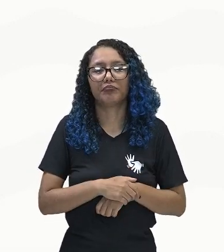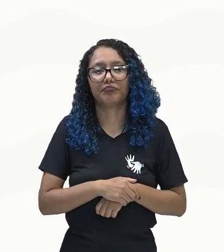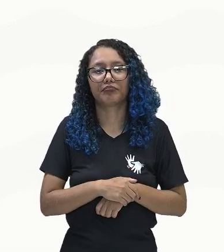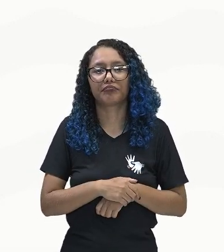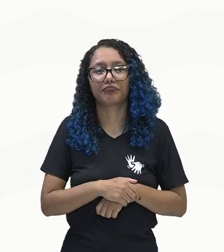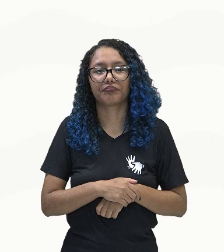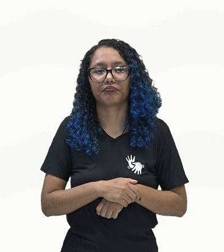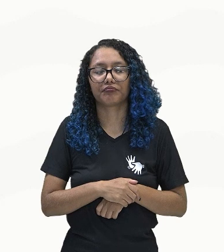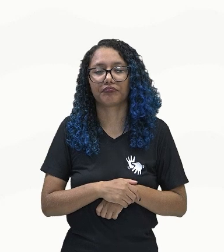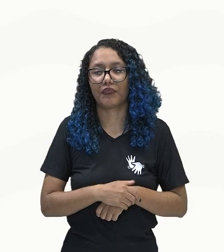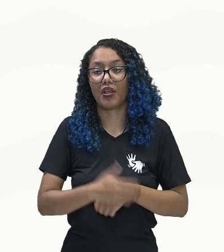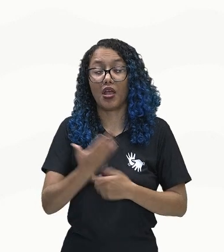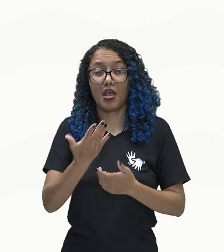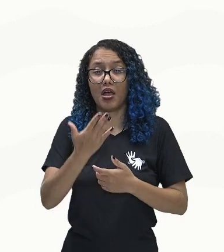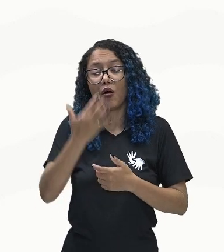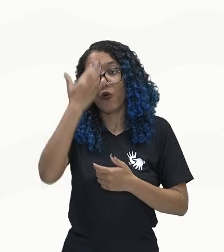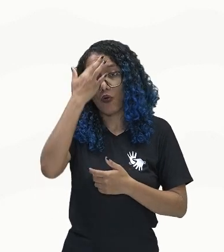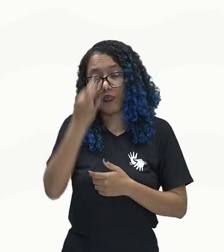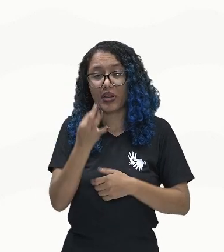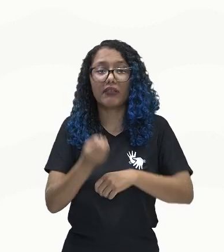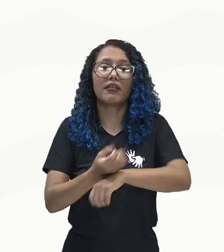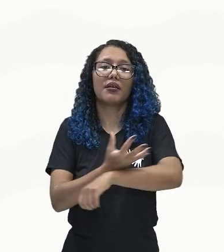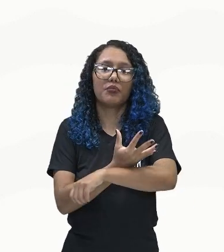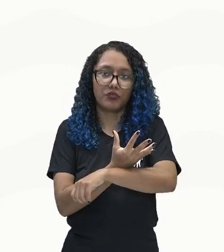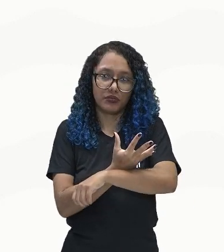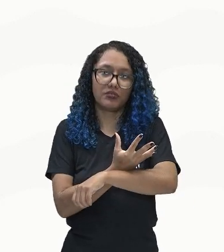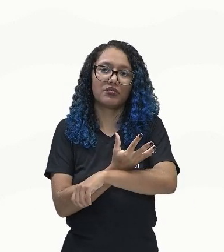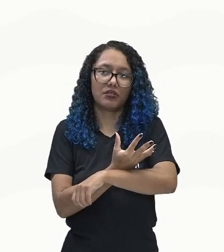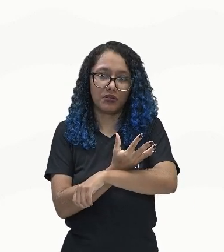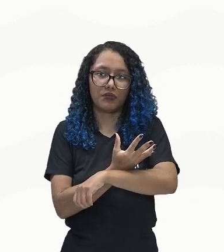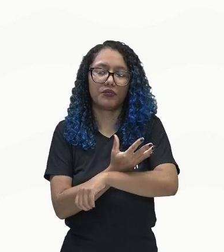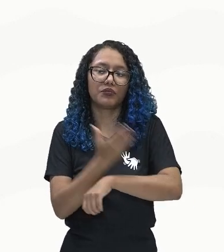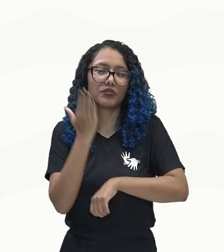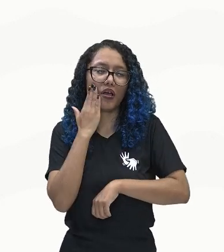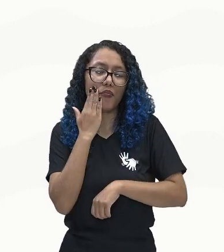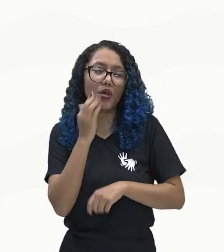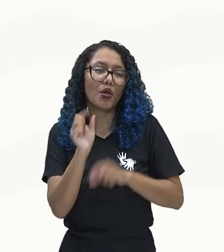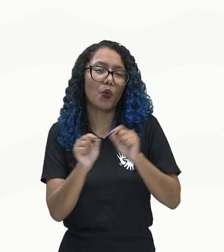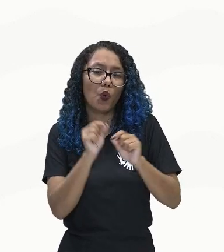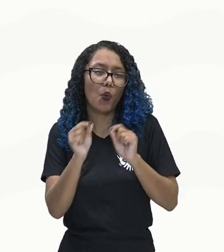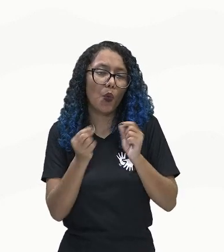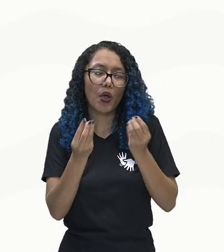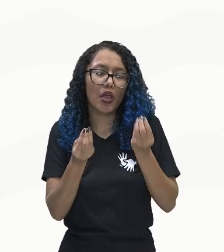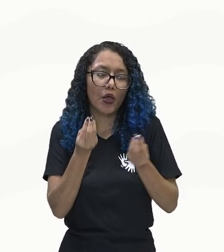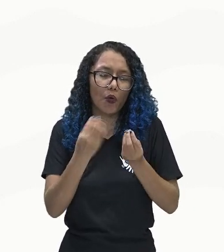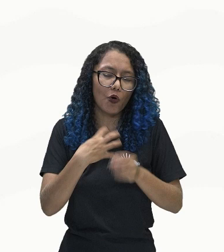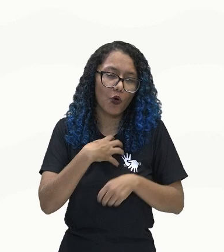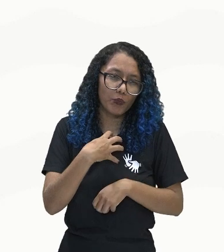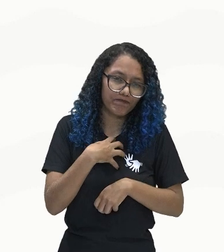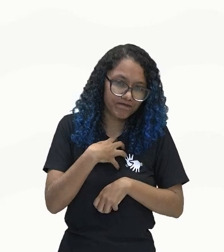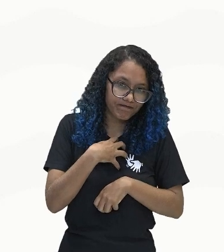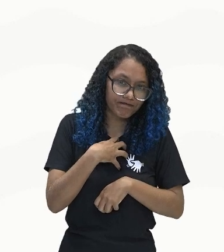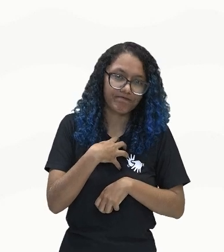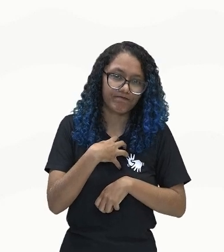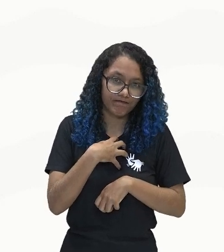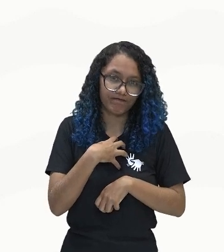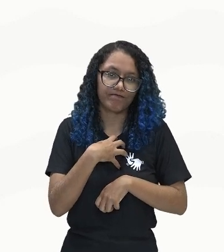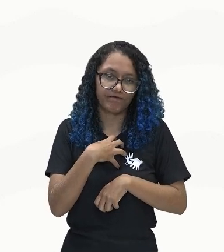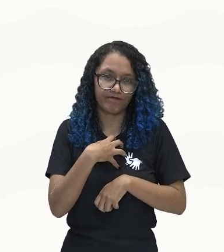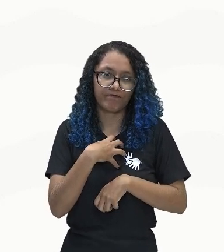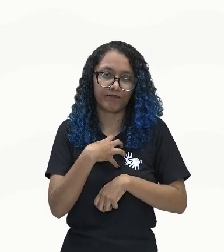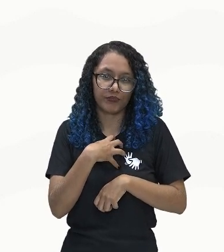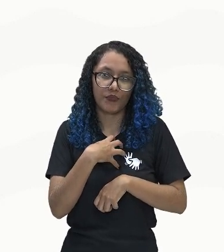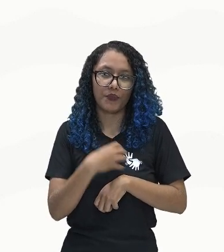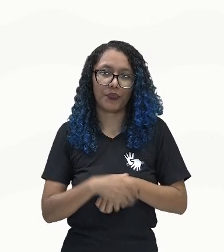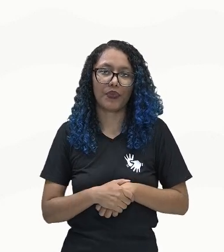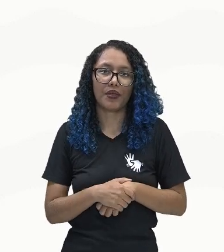sobre lidar com essas emoções, então eu preciso ser transparente com aquilo que eu estou sentindo, né, com as minhas emoções.